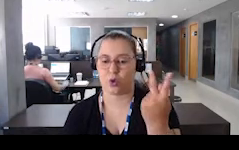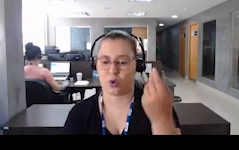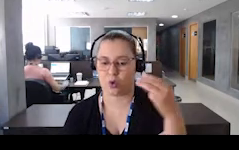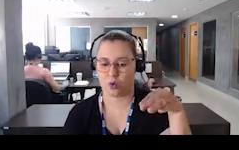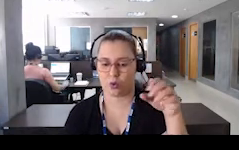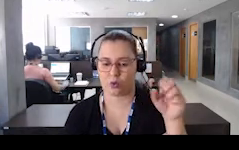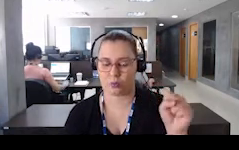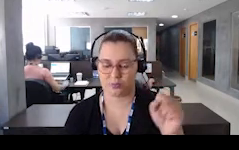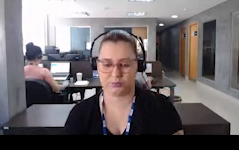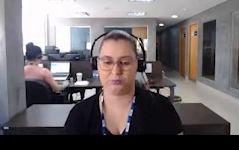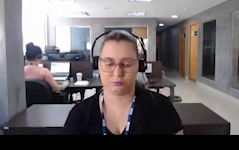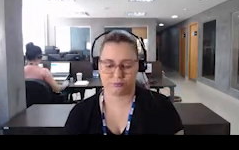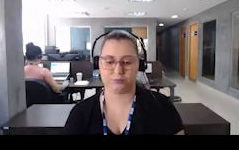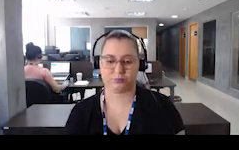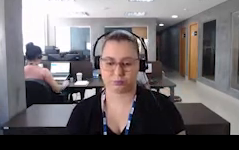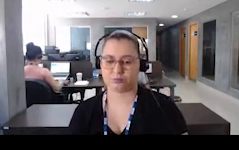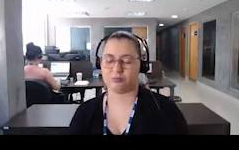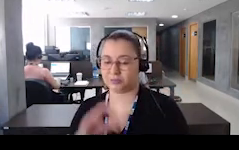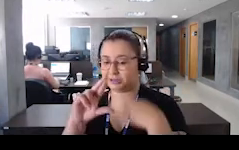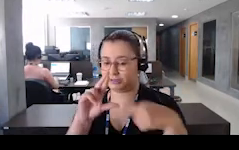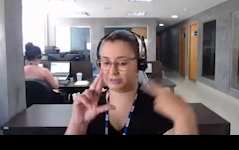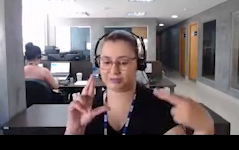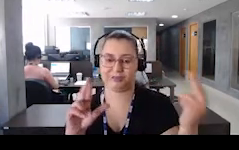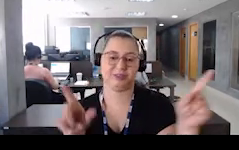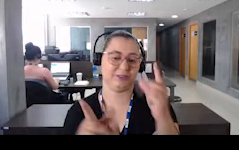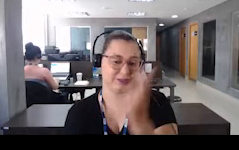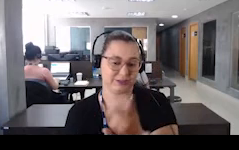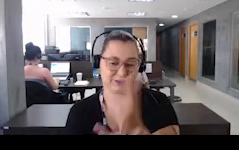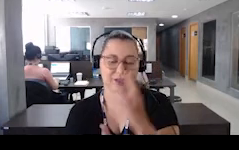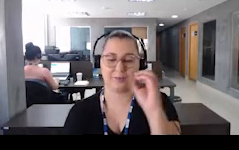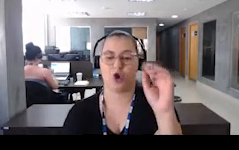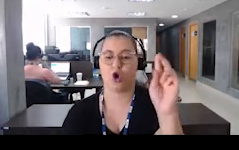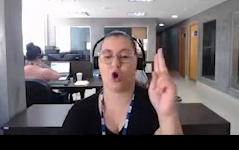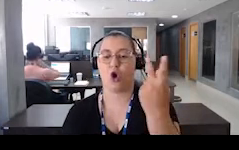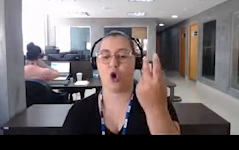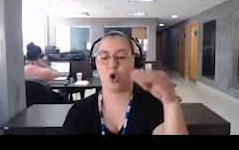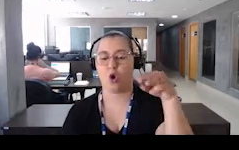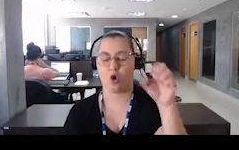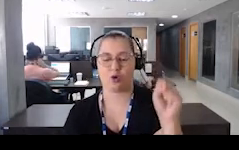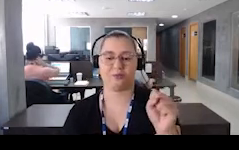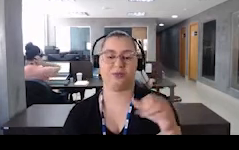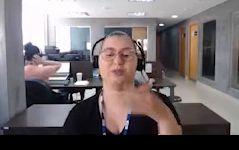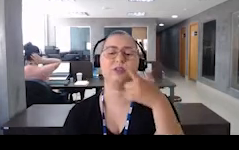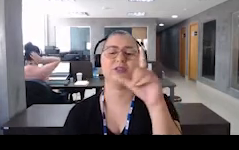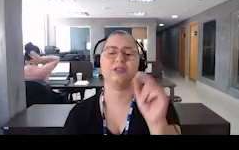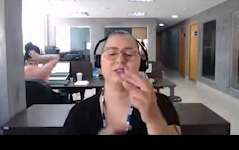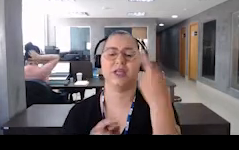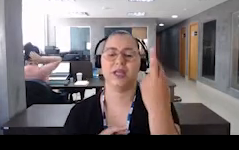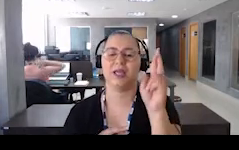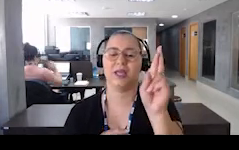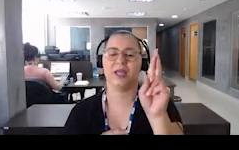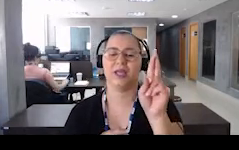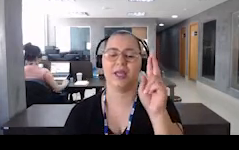ohms. Que a resistência a gente sempre trata ela como ohms. O R2, quem que é o